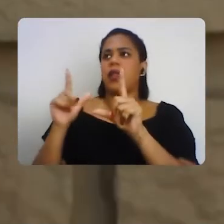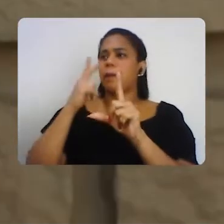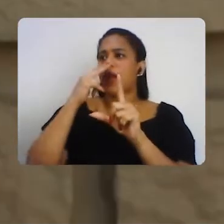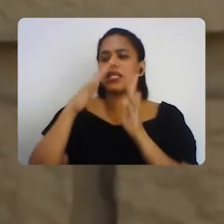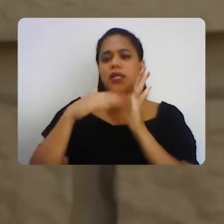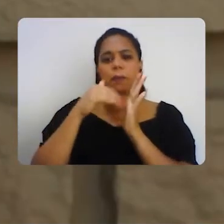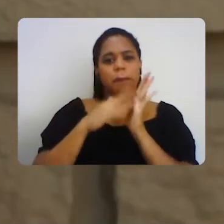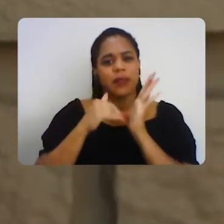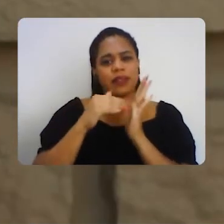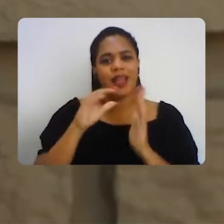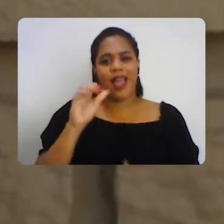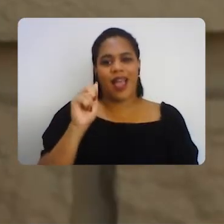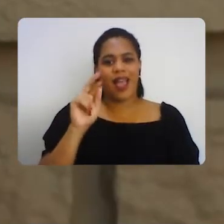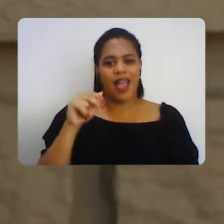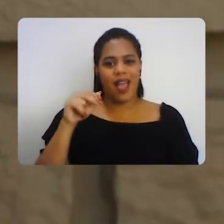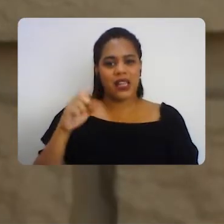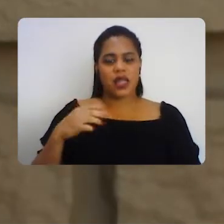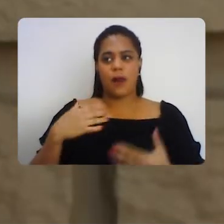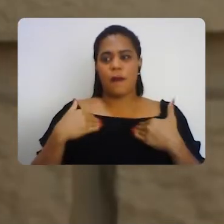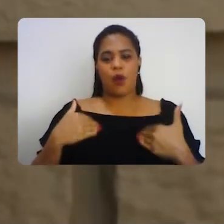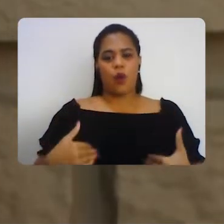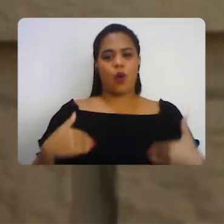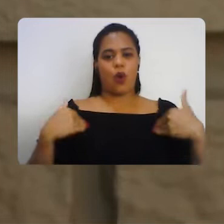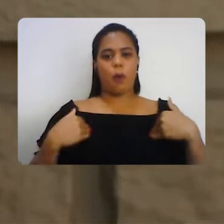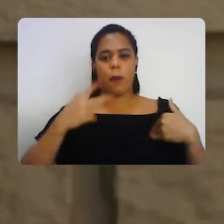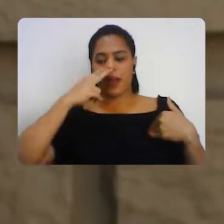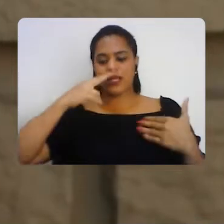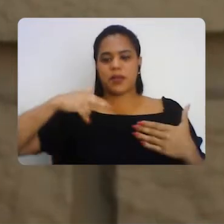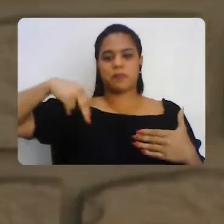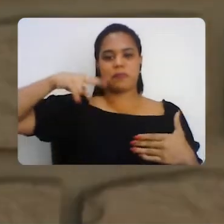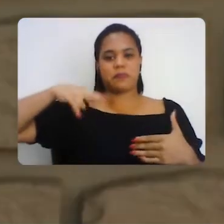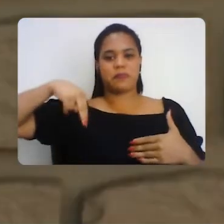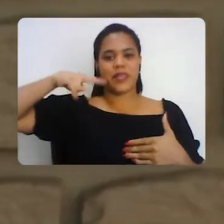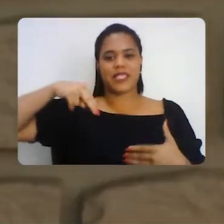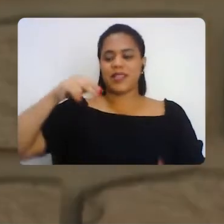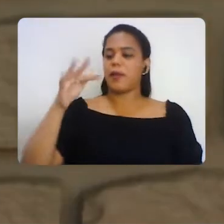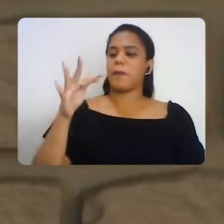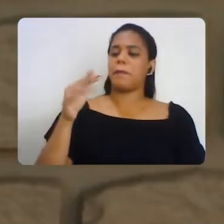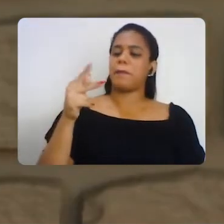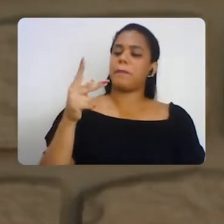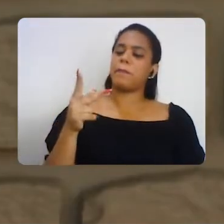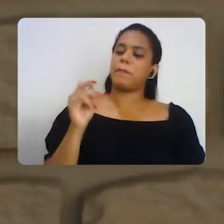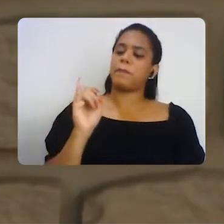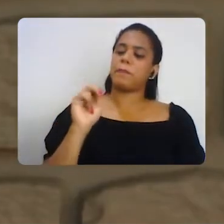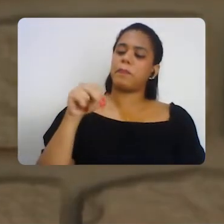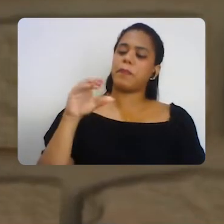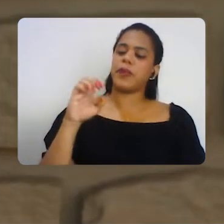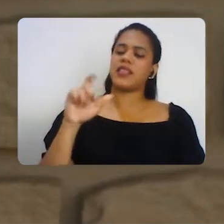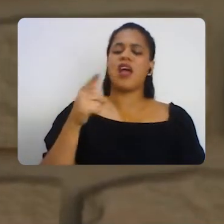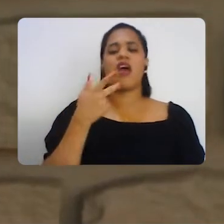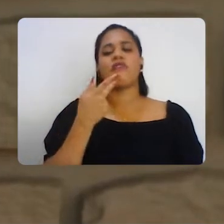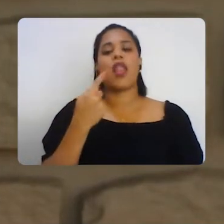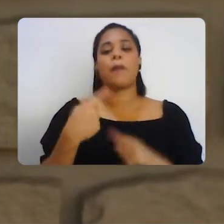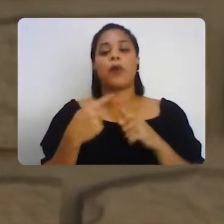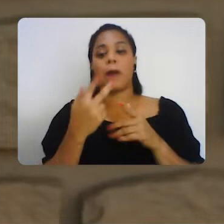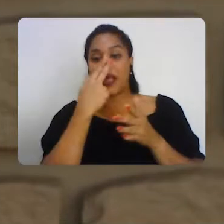quadro, pintura realmente. E meu corpo ali se move como um pincel, né? E eu digo isso porque é muito